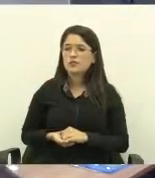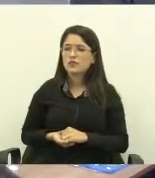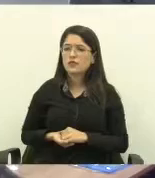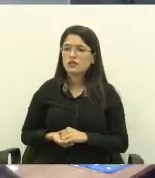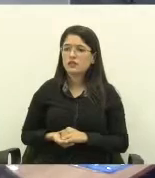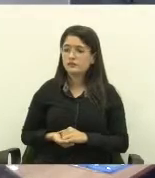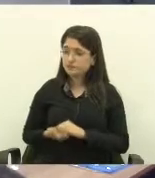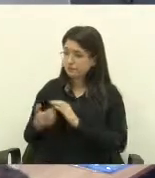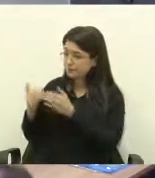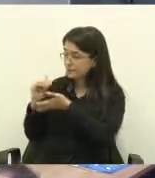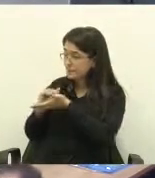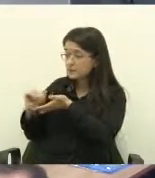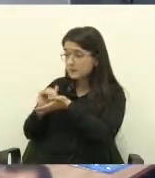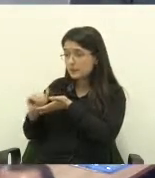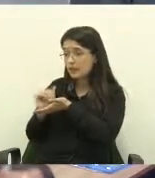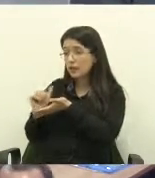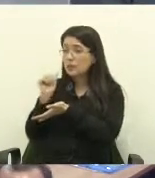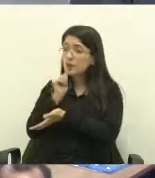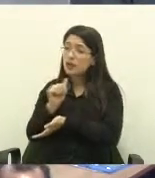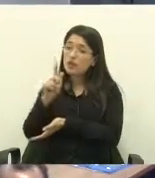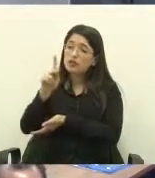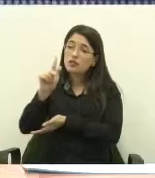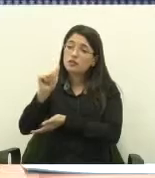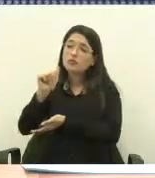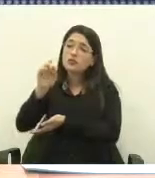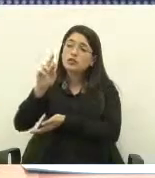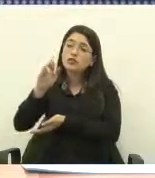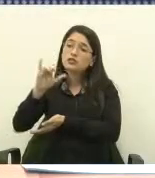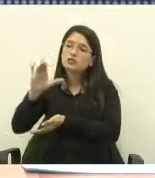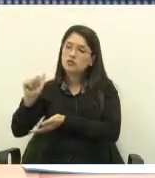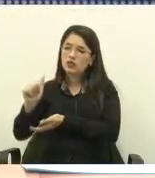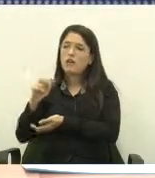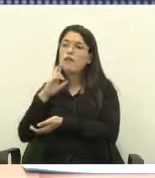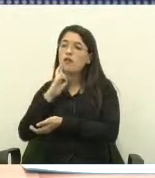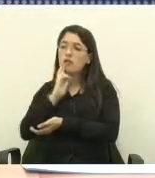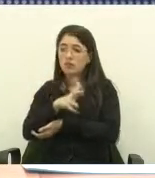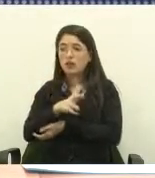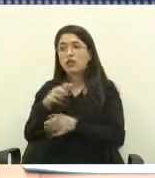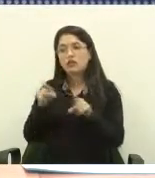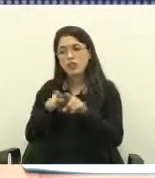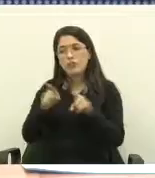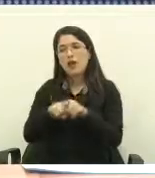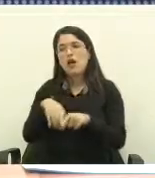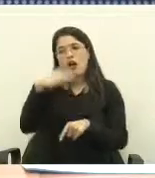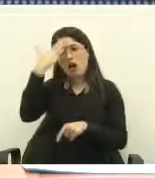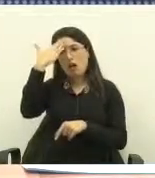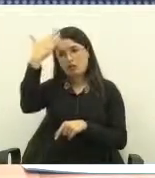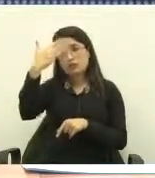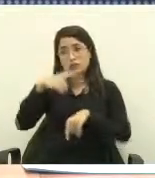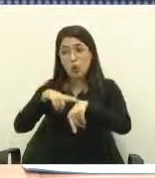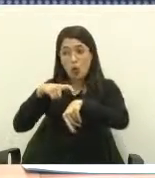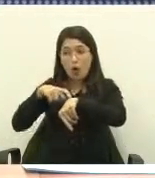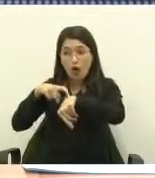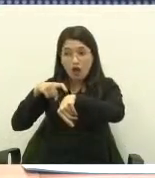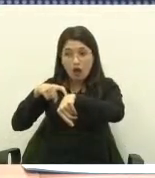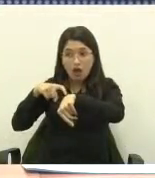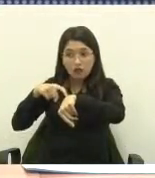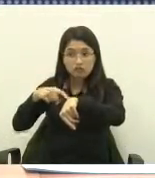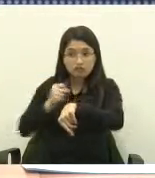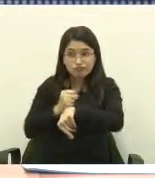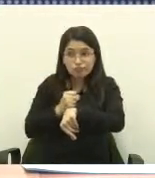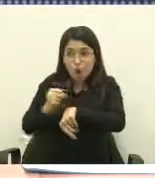A secretária Patrícia Fara responderá e já fará os agradecimentos, considerando que o nosso horário já